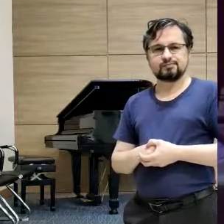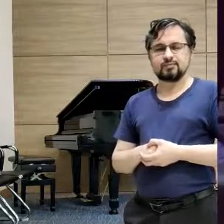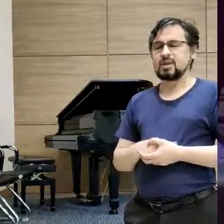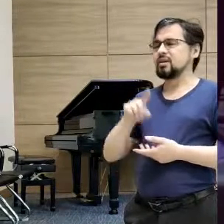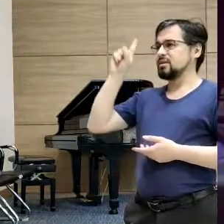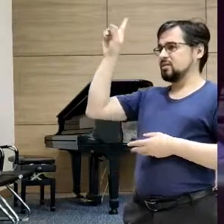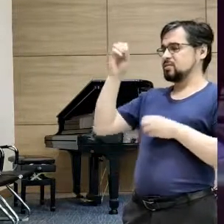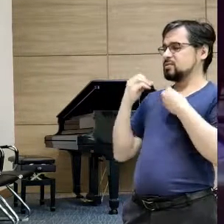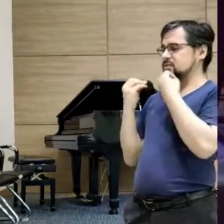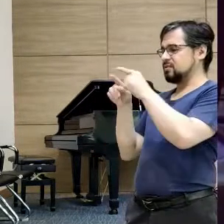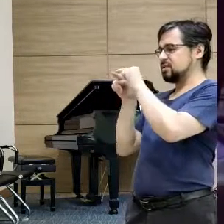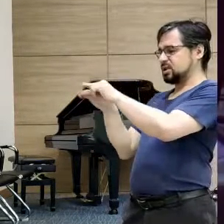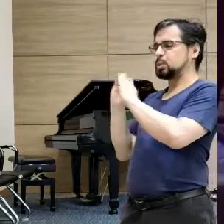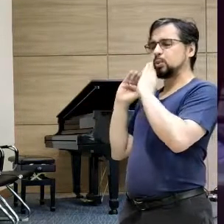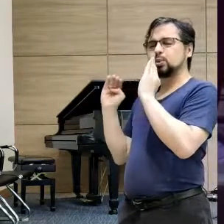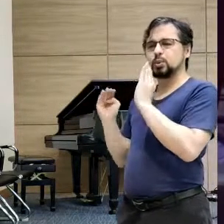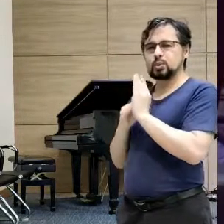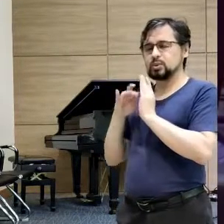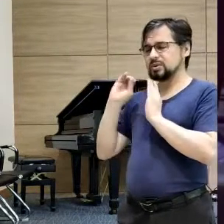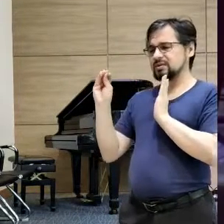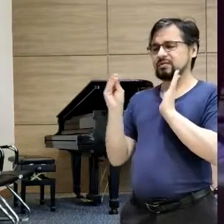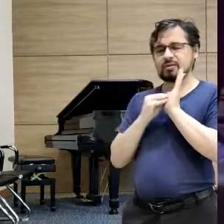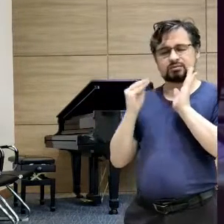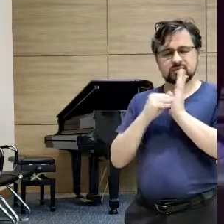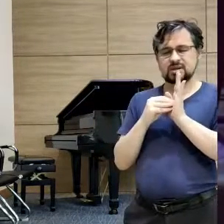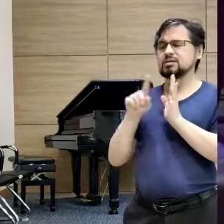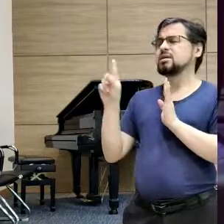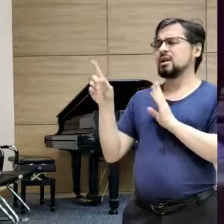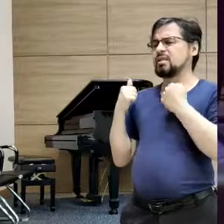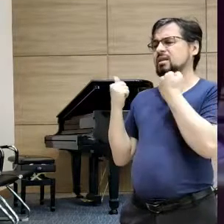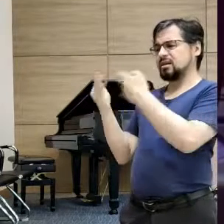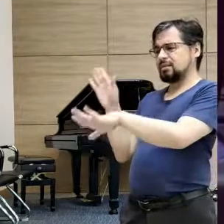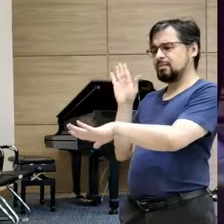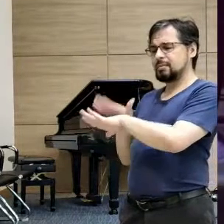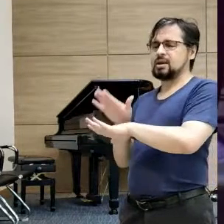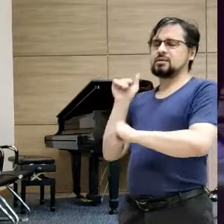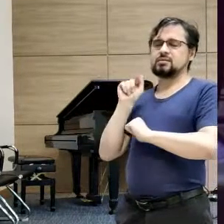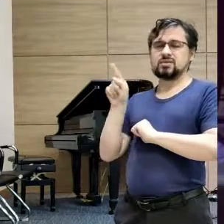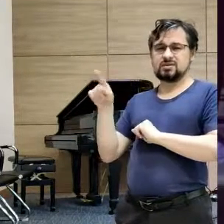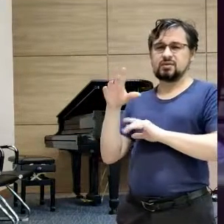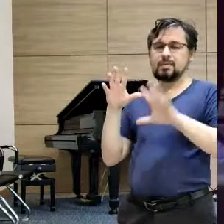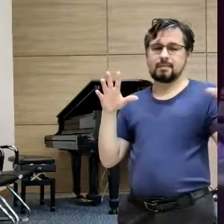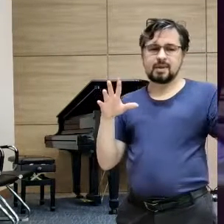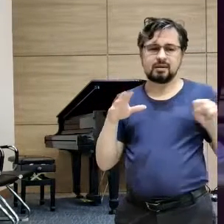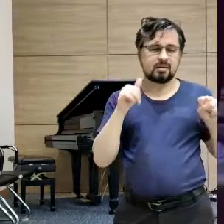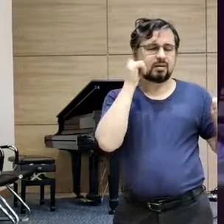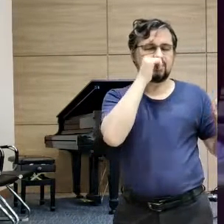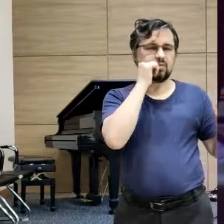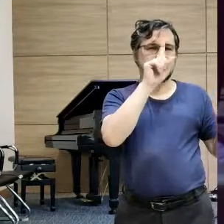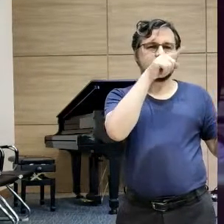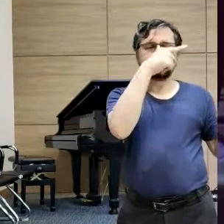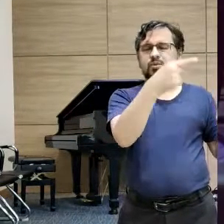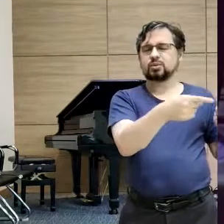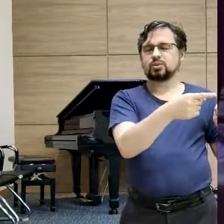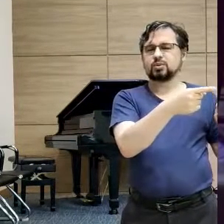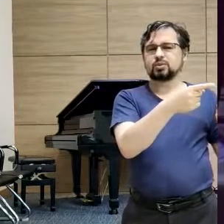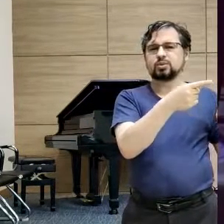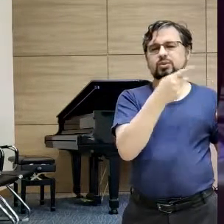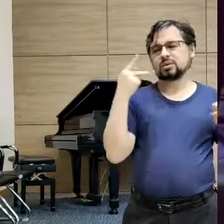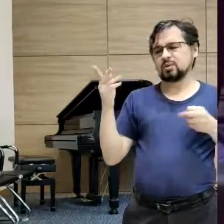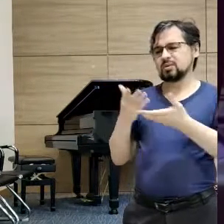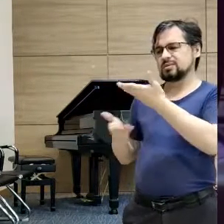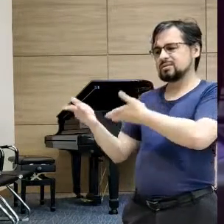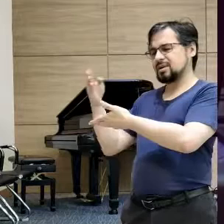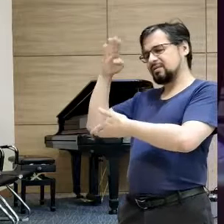tudo. E se faltasse alguma coisa, ele completaria, ele daria. E você foi pegar a mulher do seu servo